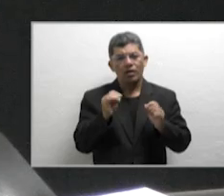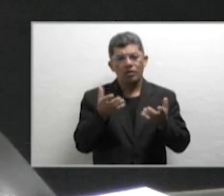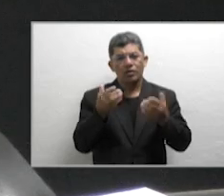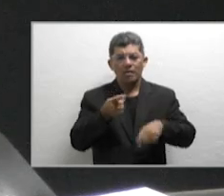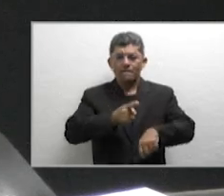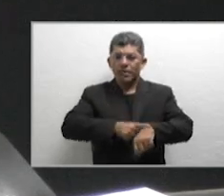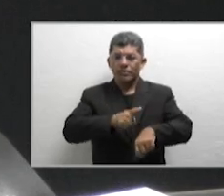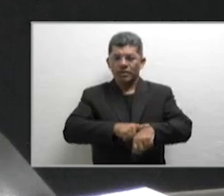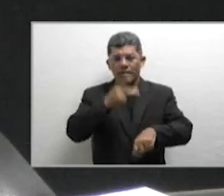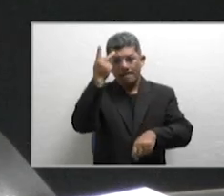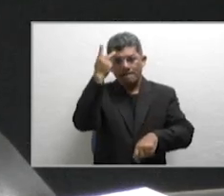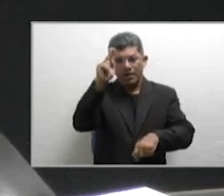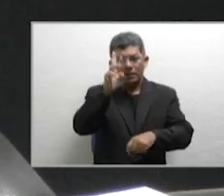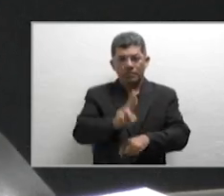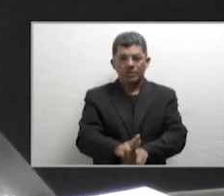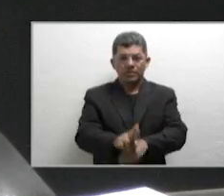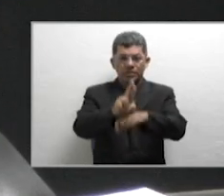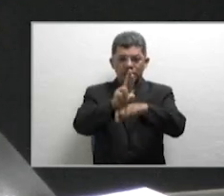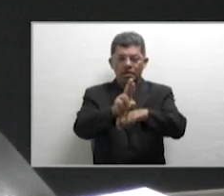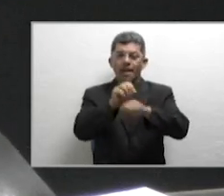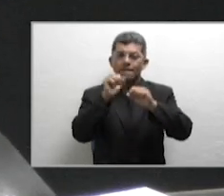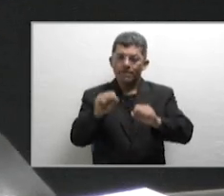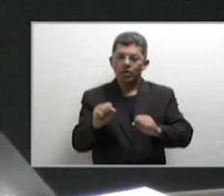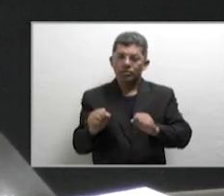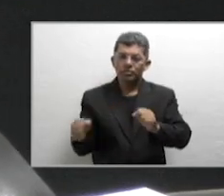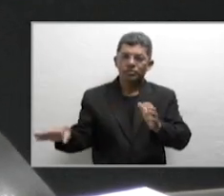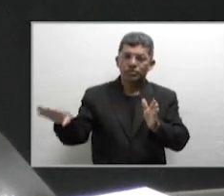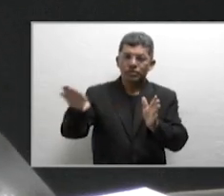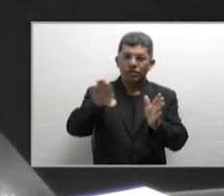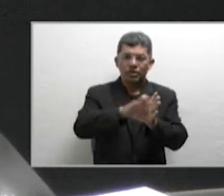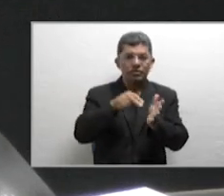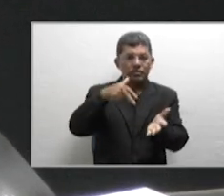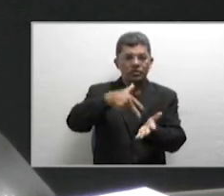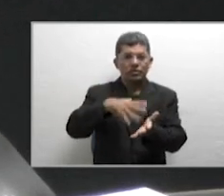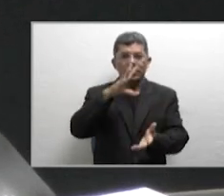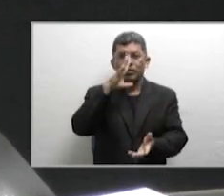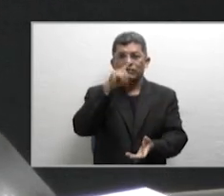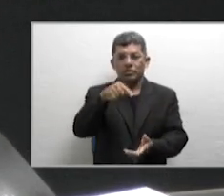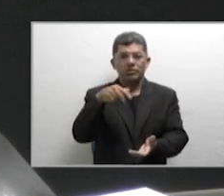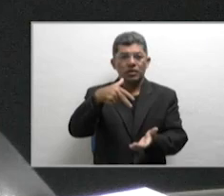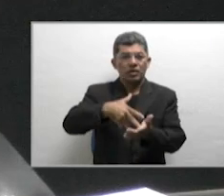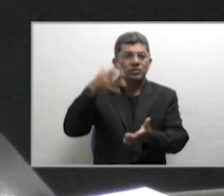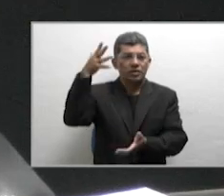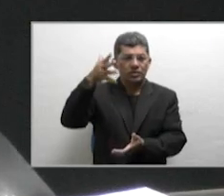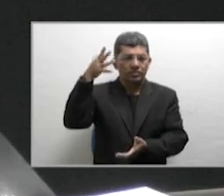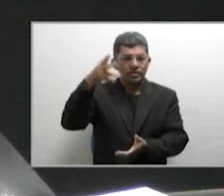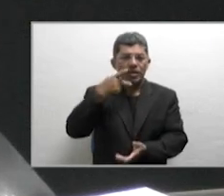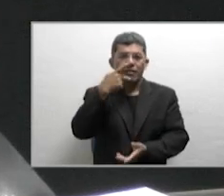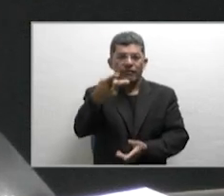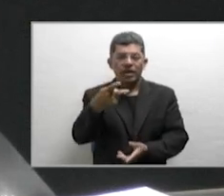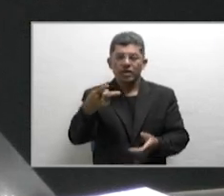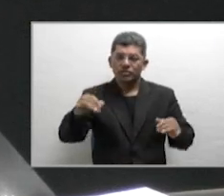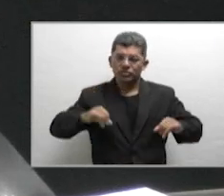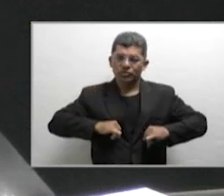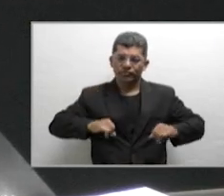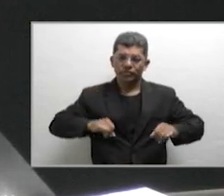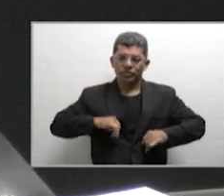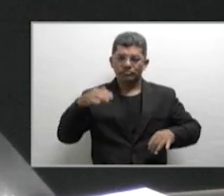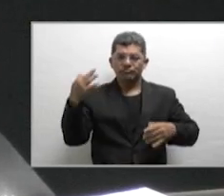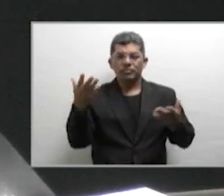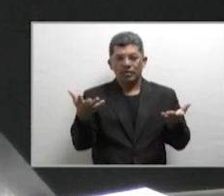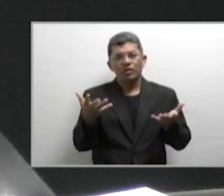meu tempo para o representante, para que eles possam fazer a denúncia direto da tribuna e falar das dores deles. Então,